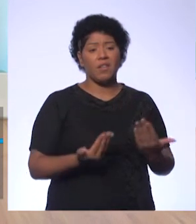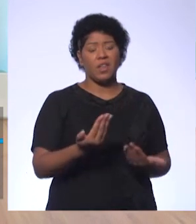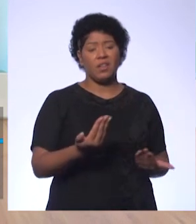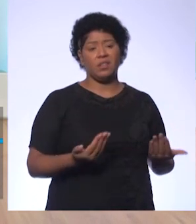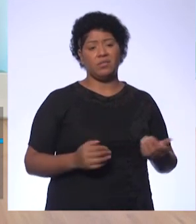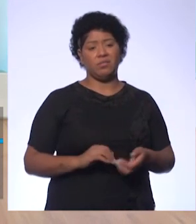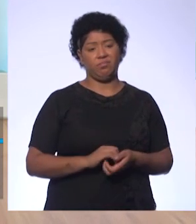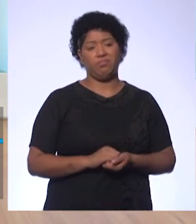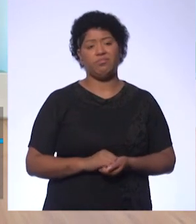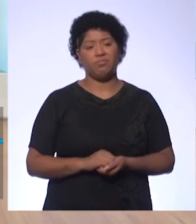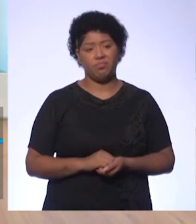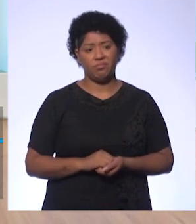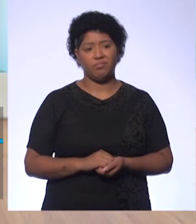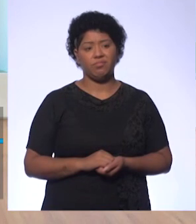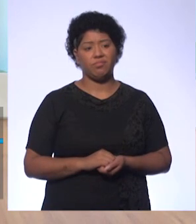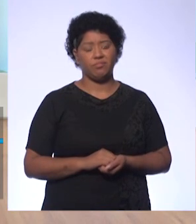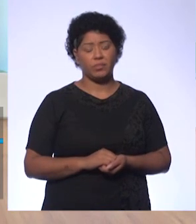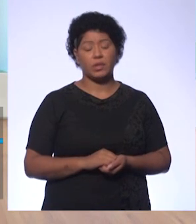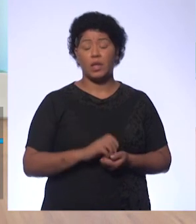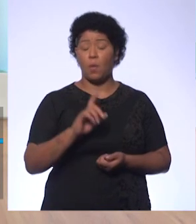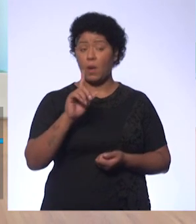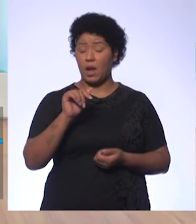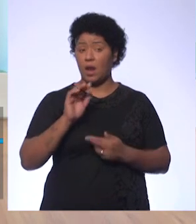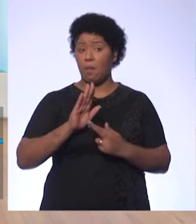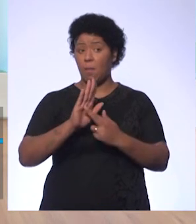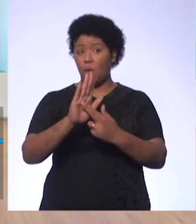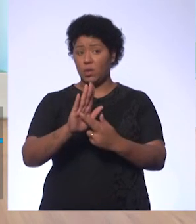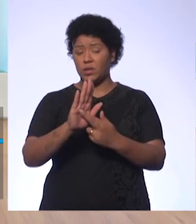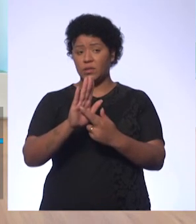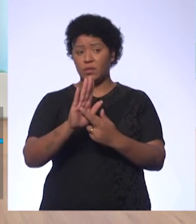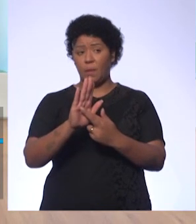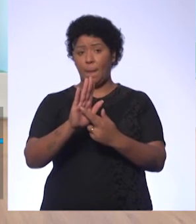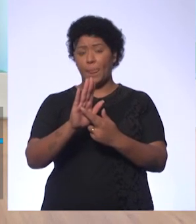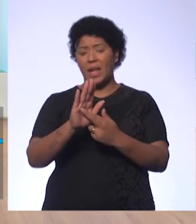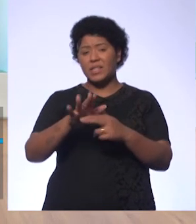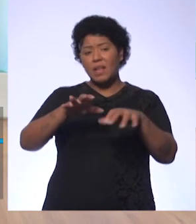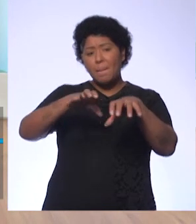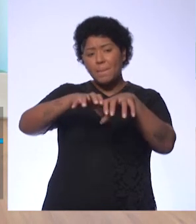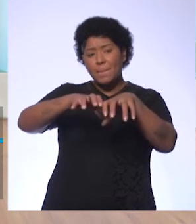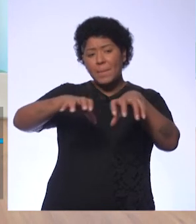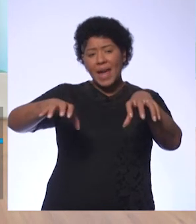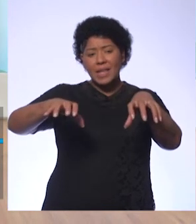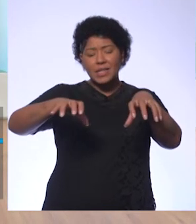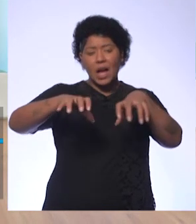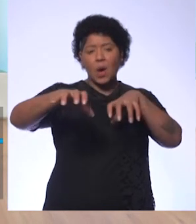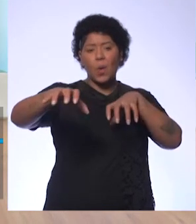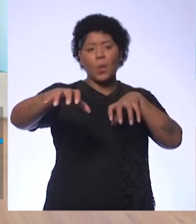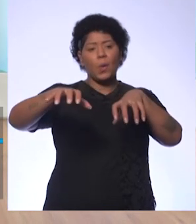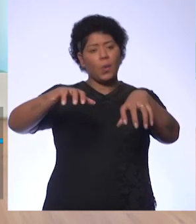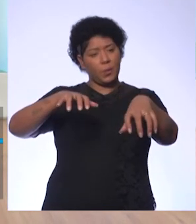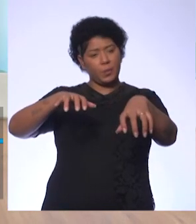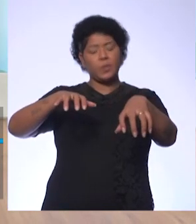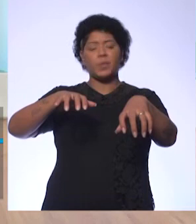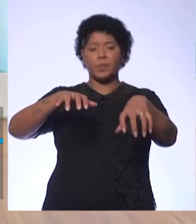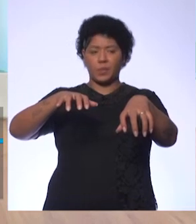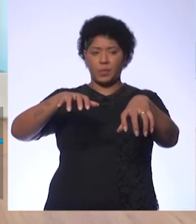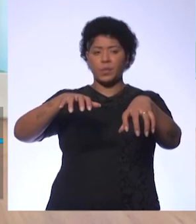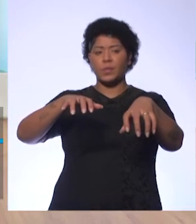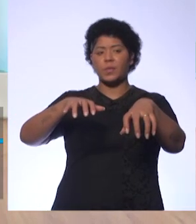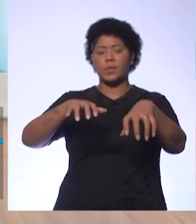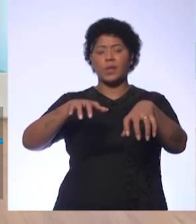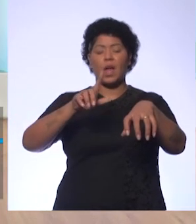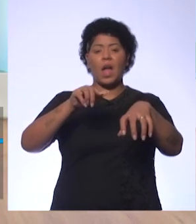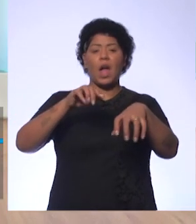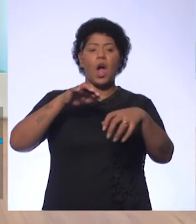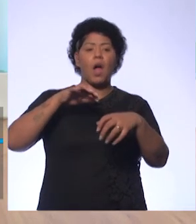explorados. Então, o marxismo ele trabalha dentro de uma lógica, né, da separação, da luta de classes. Então, a história da